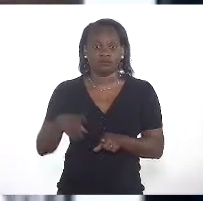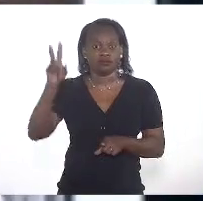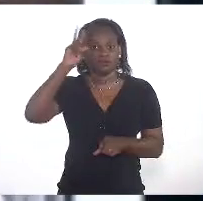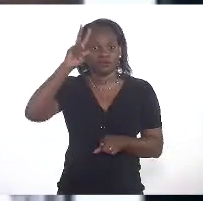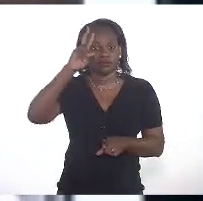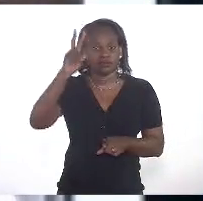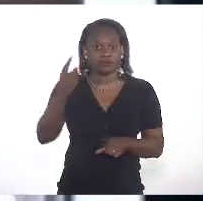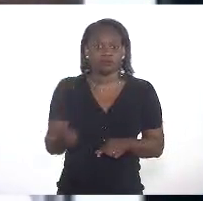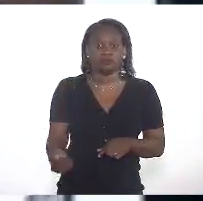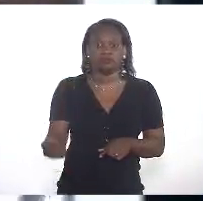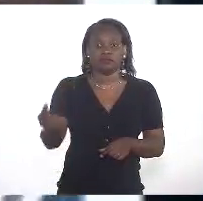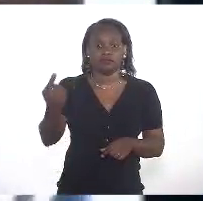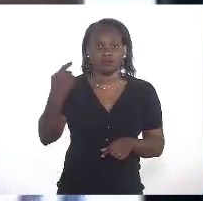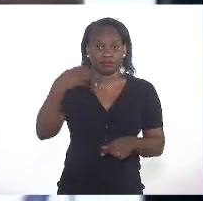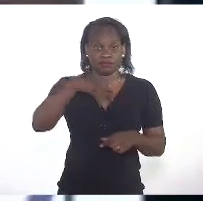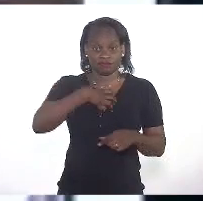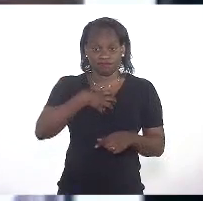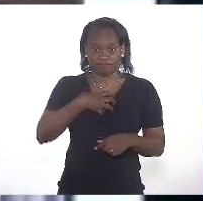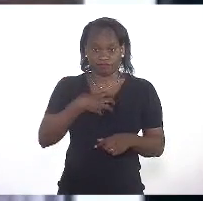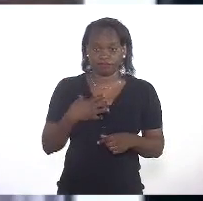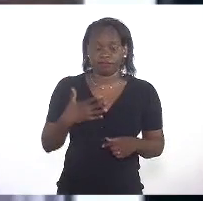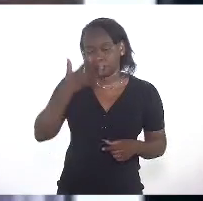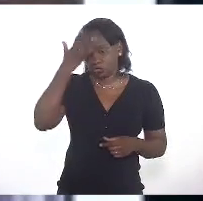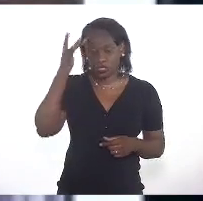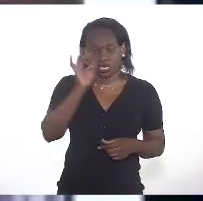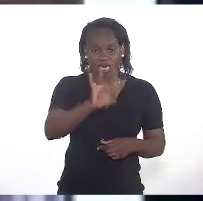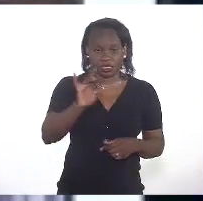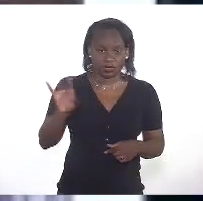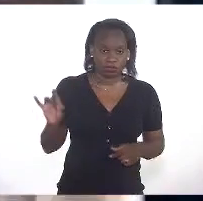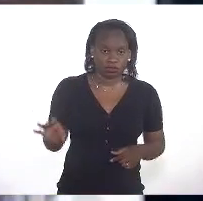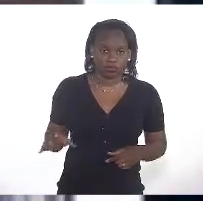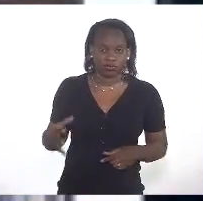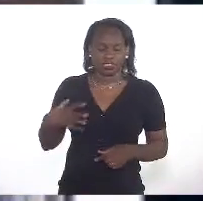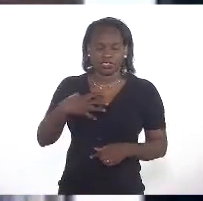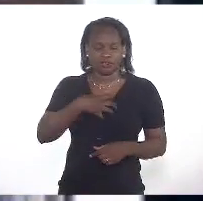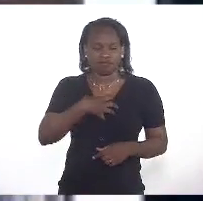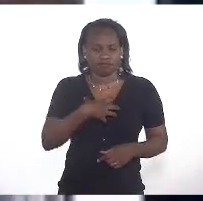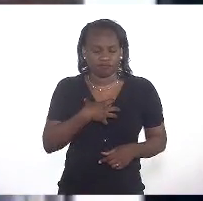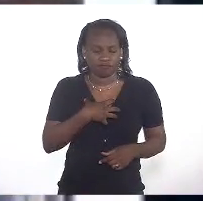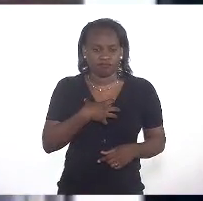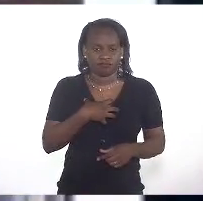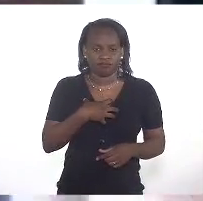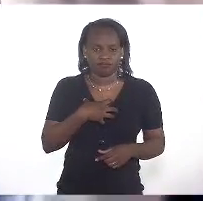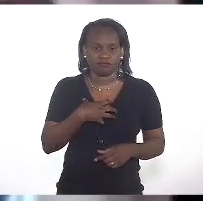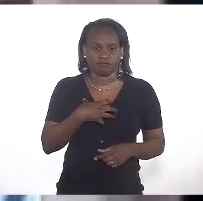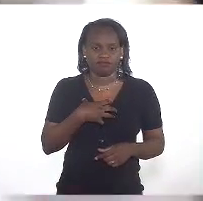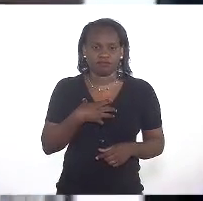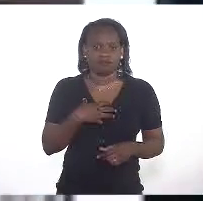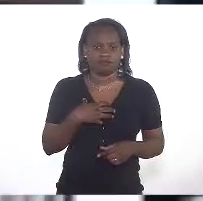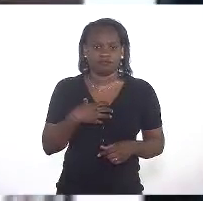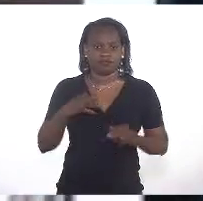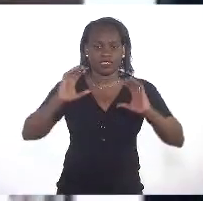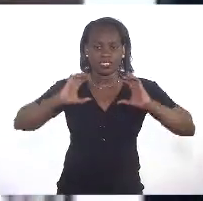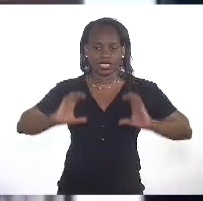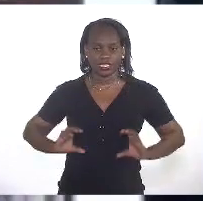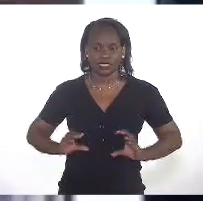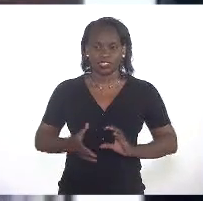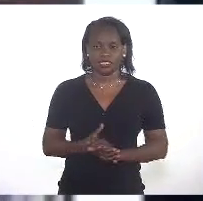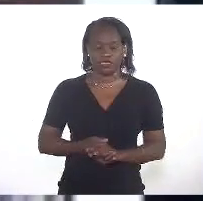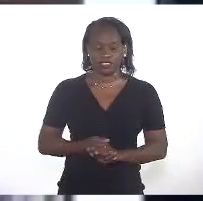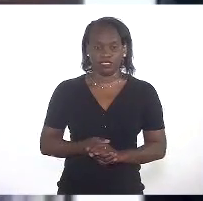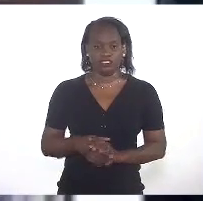remete, internaliza em nós o sentimento de cidadania,